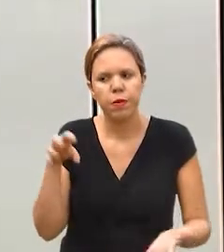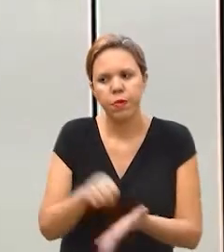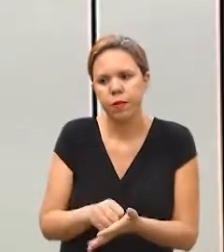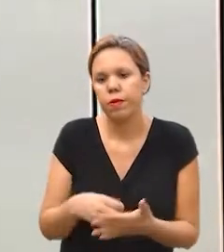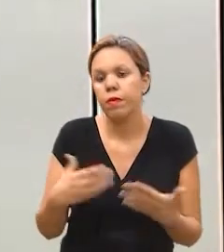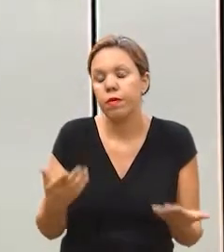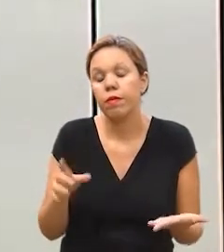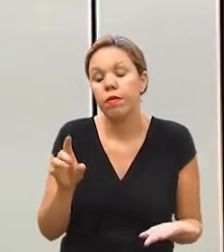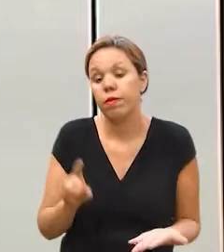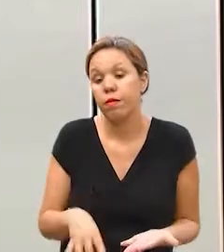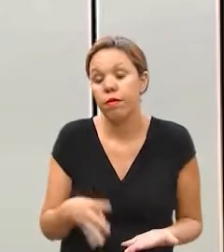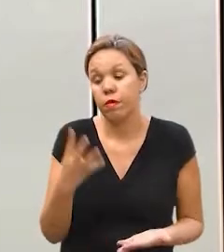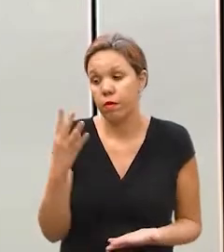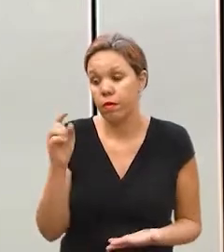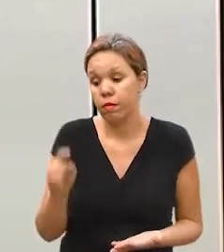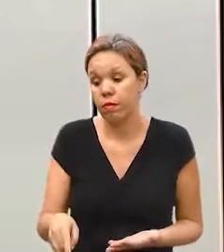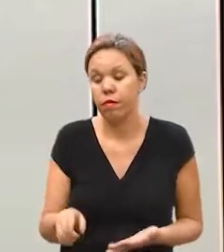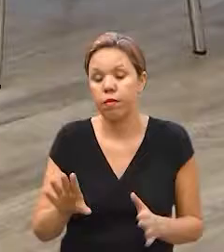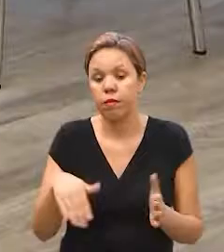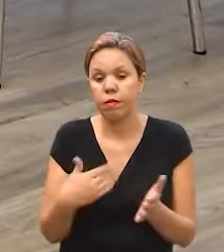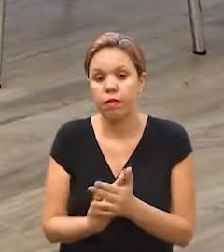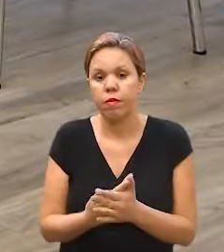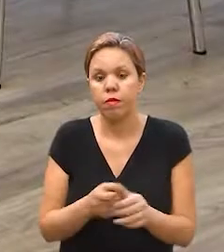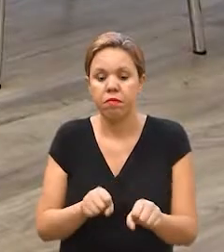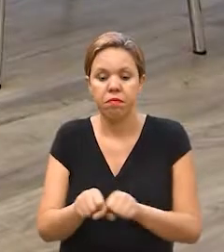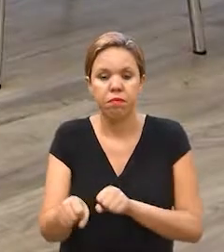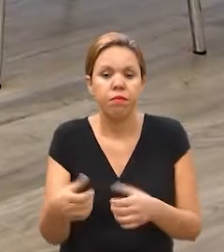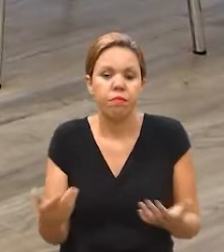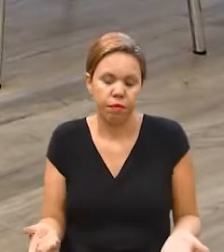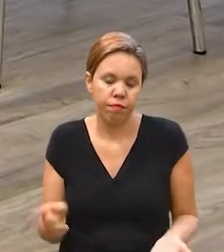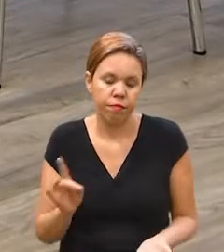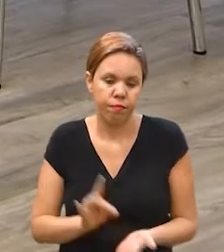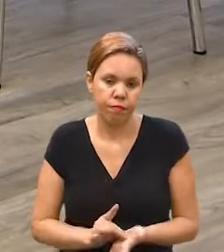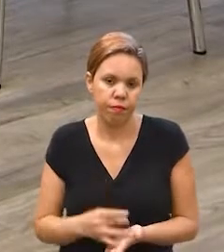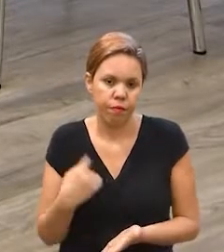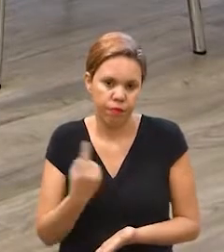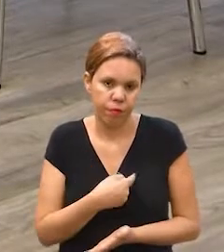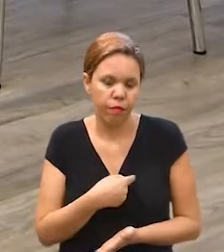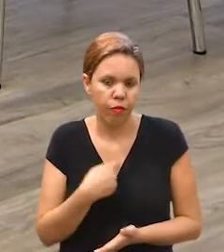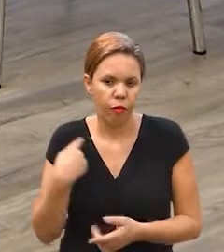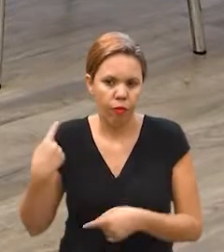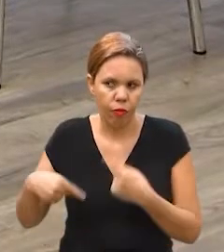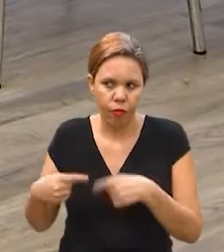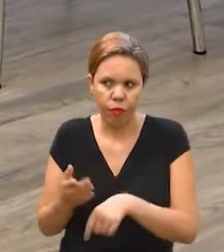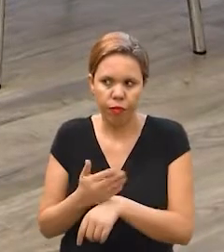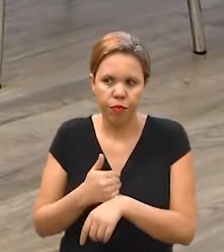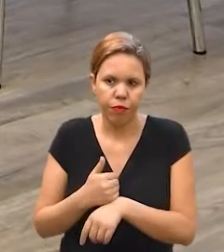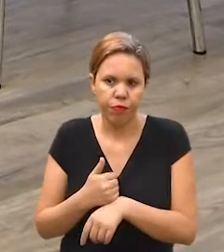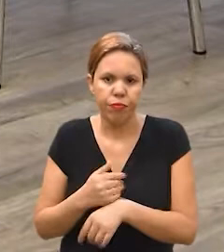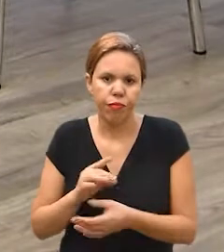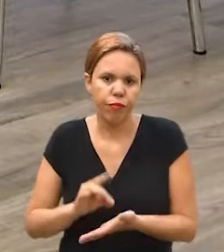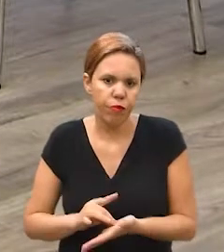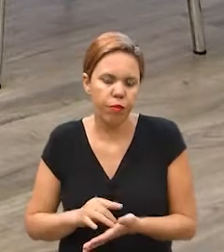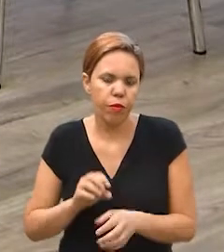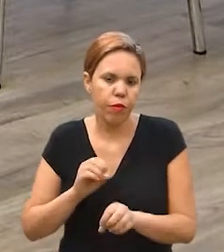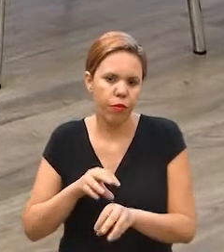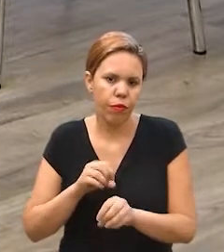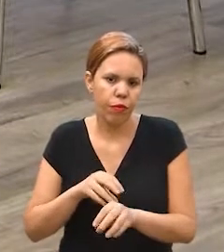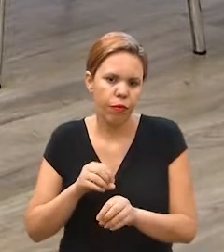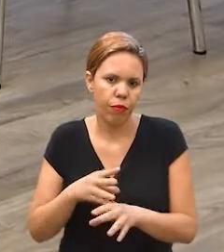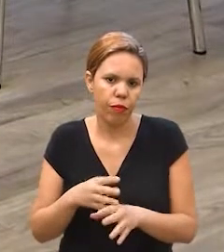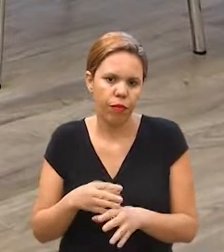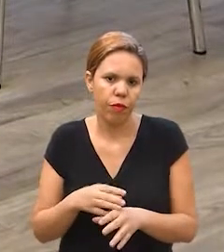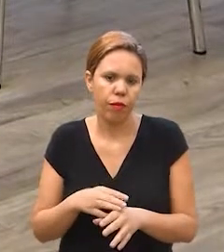mas apenas 4.000 foram até o final. É exatamente o que a gente estava discutindo antes, né? É um ensino com